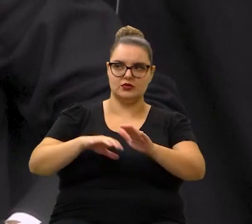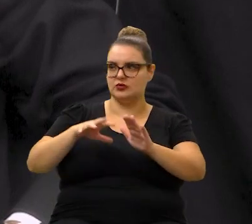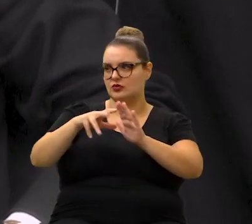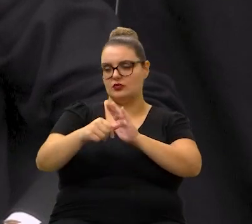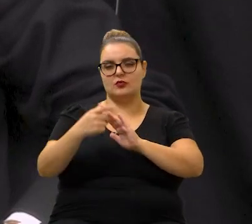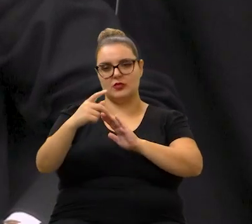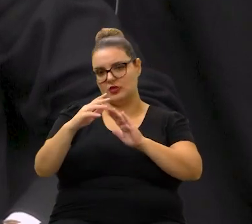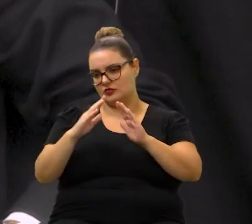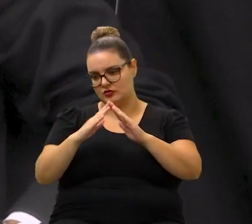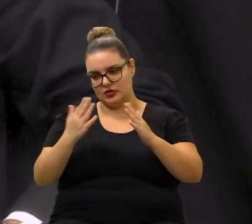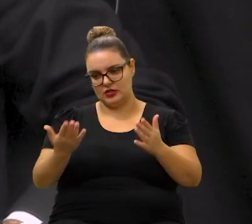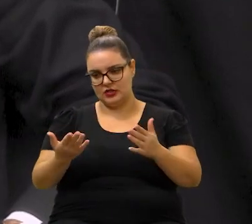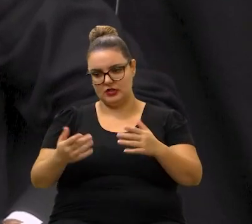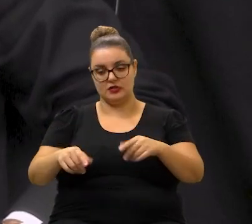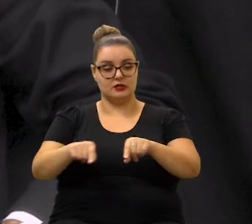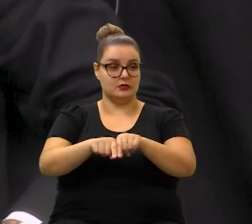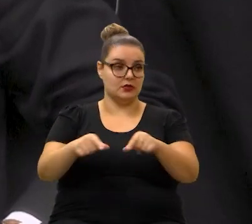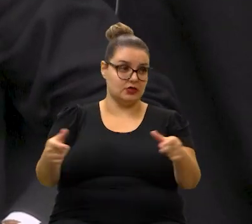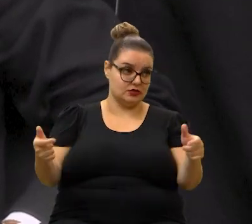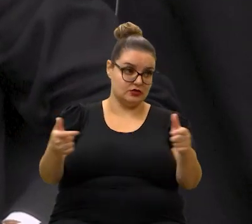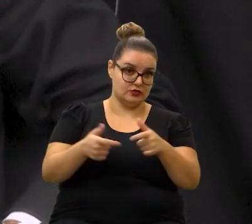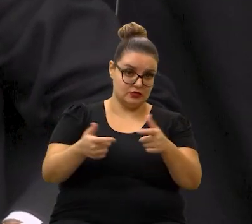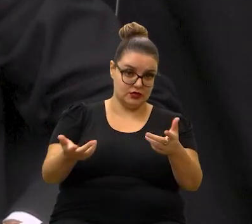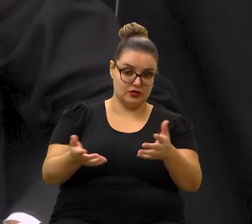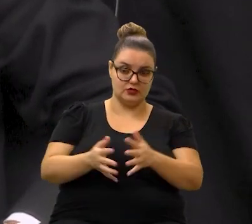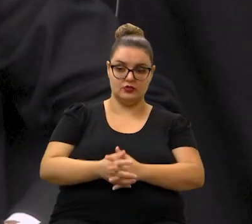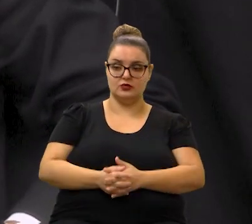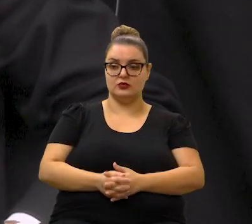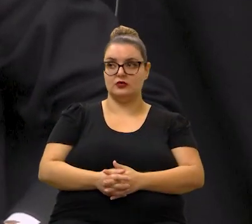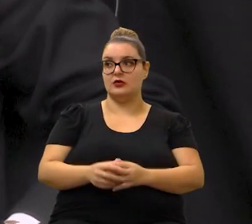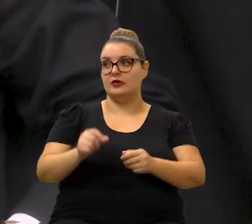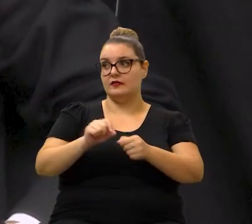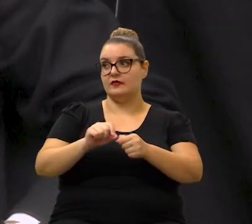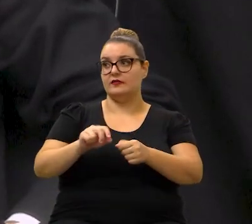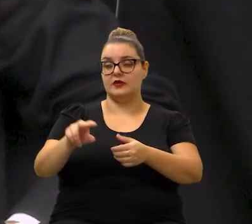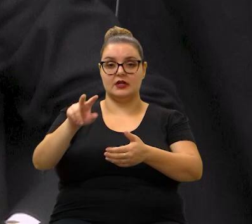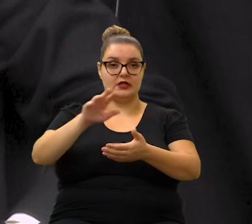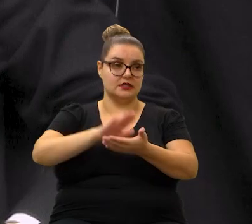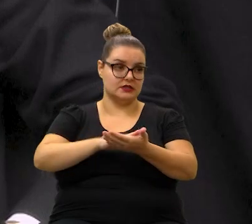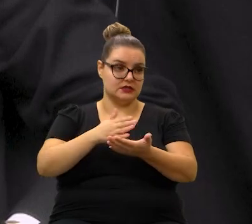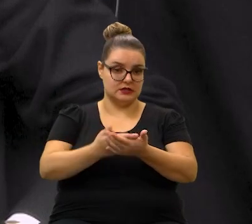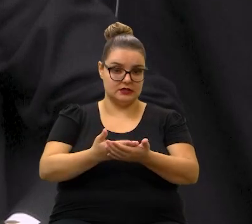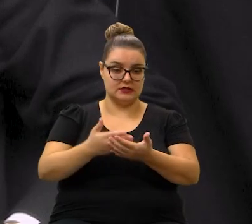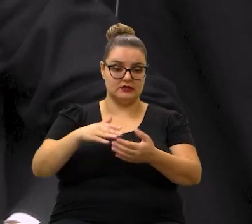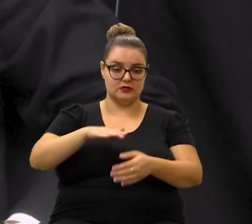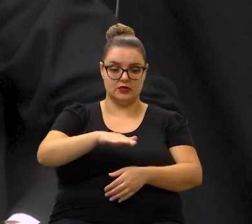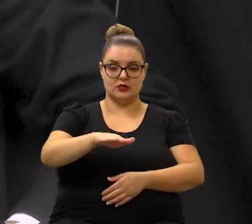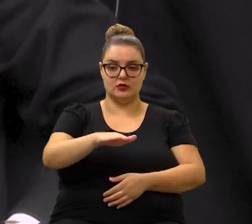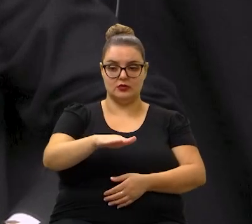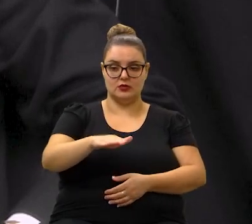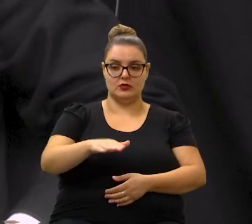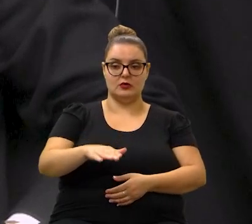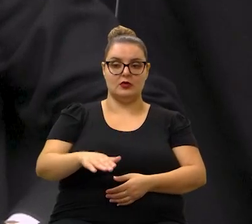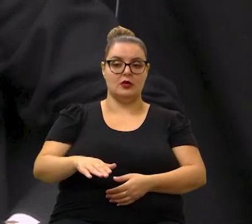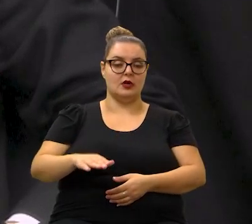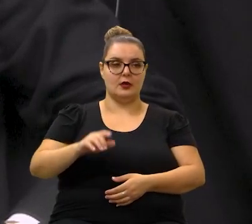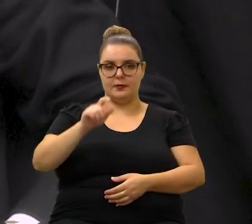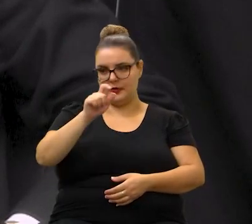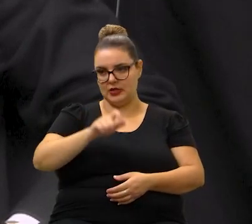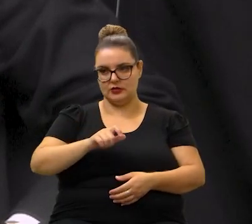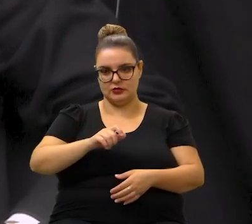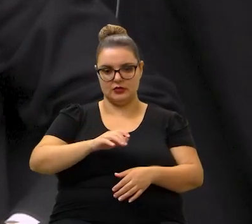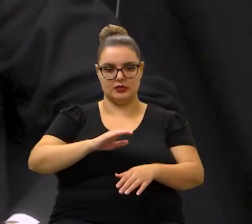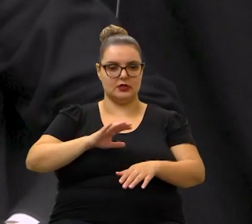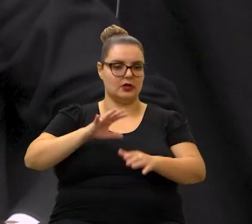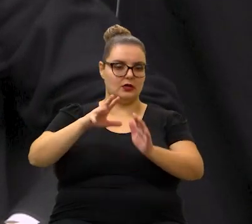roubar a sua casa além de inibir ela faz essa leitura Então se entra um carro por exemplo uma pessoa quer roubar o bairro uma casa